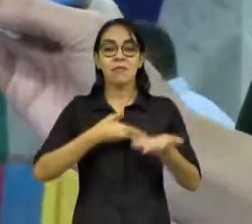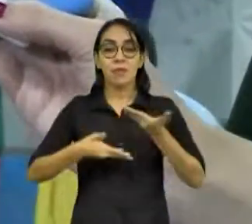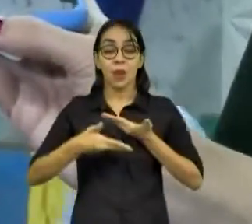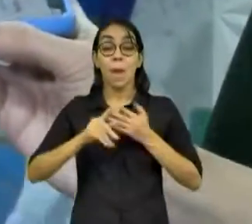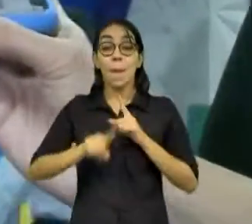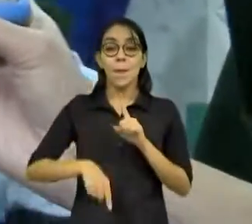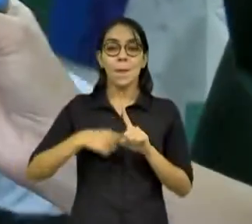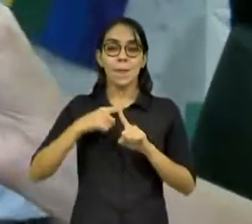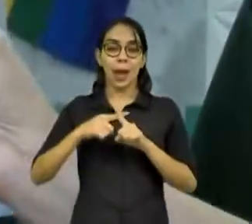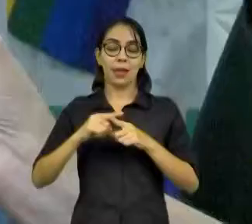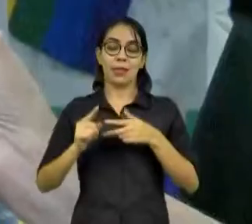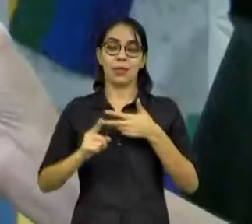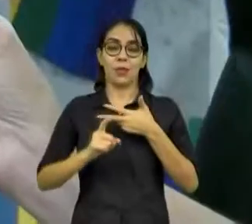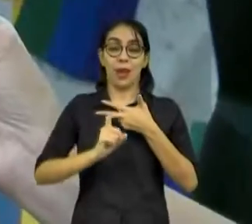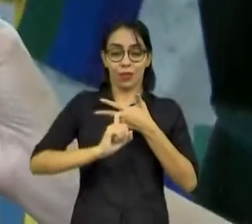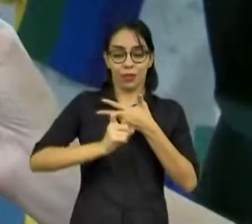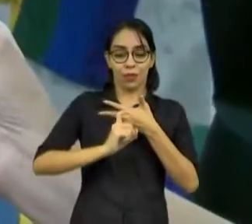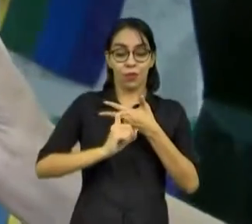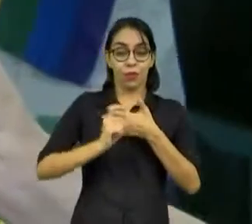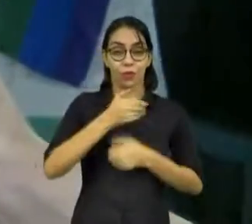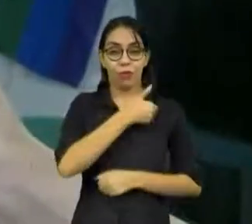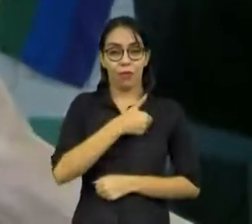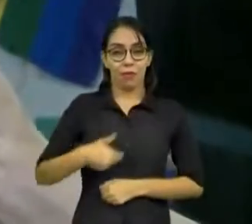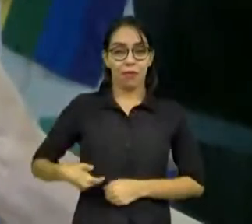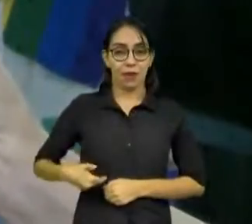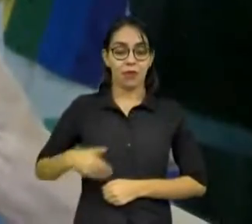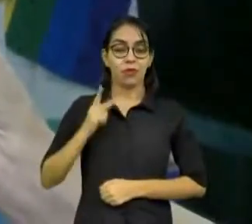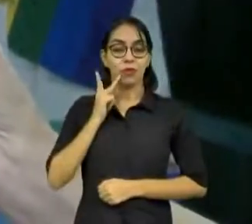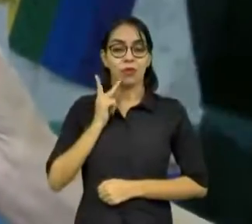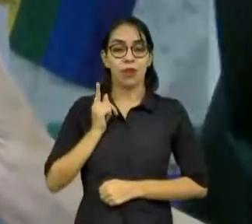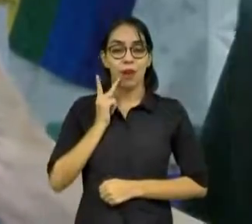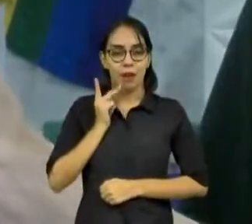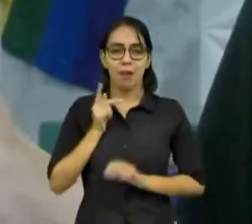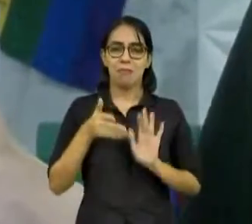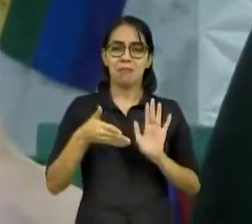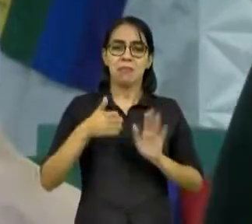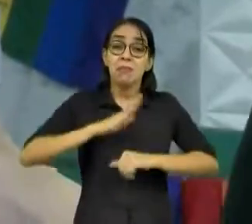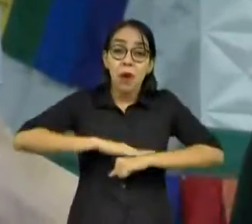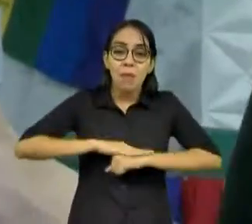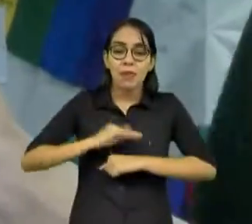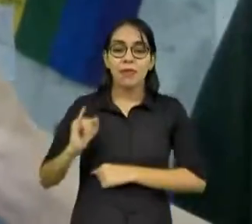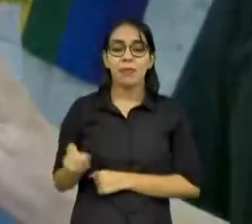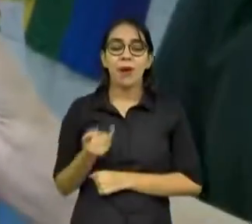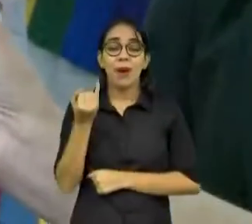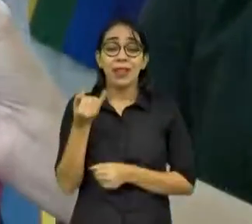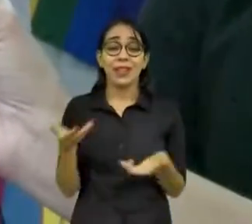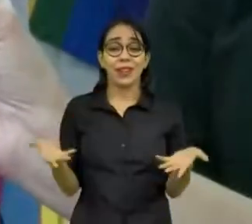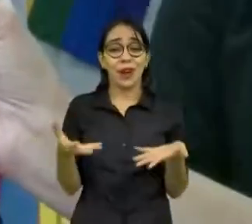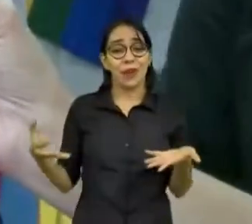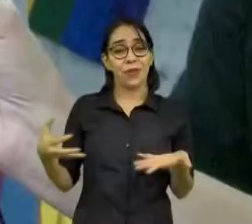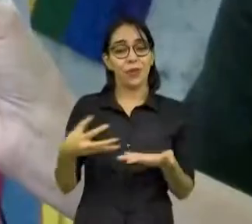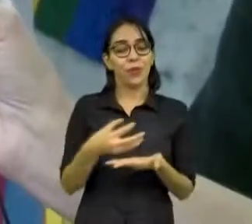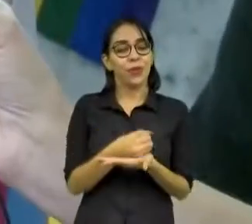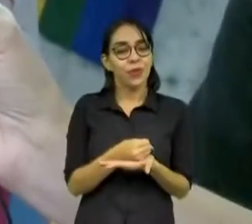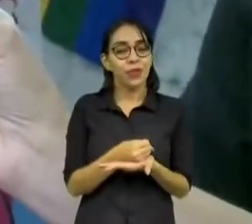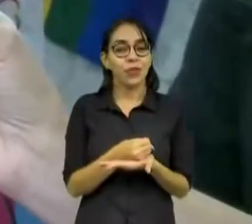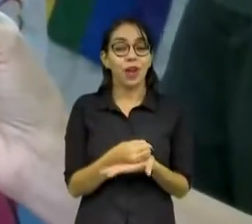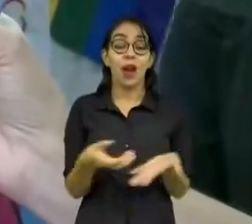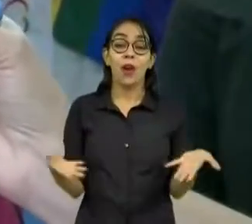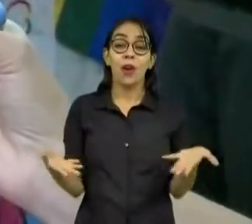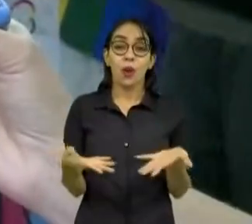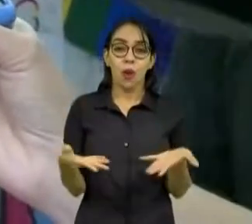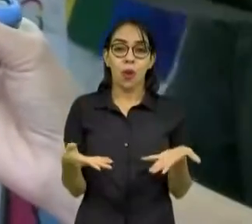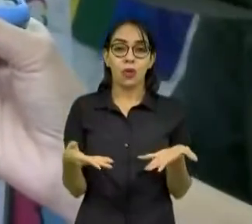governo do estado do Ceará. Então é um momento muito importante, né, uma conquista não só hoje com a posse